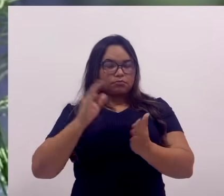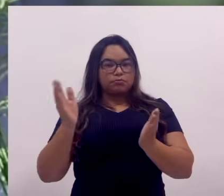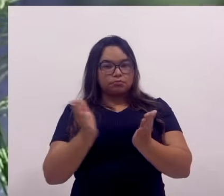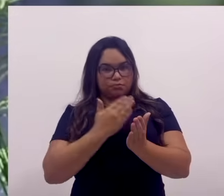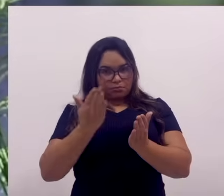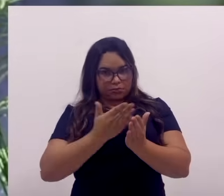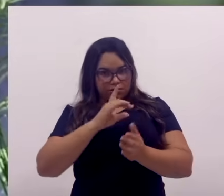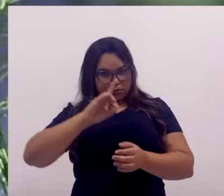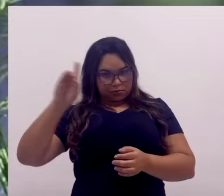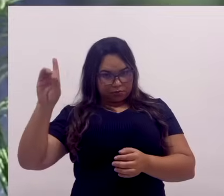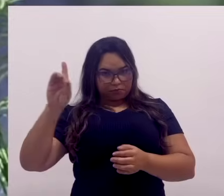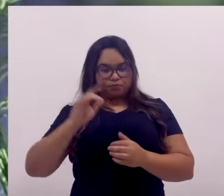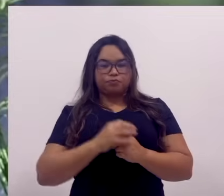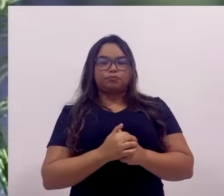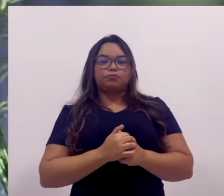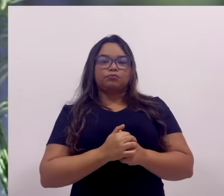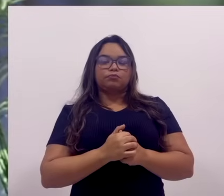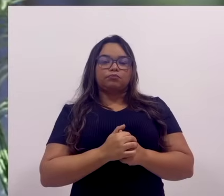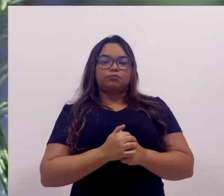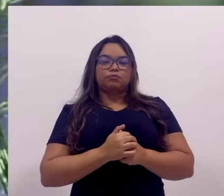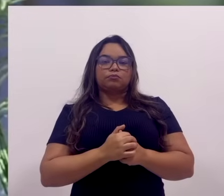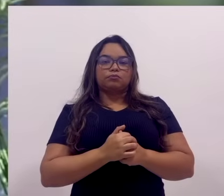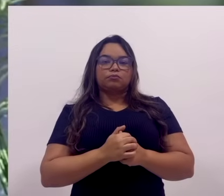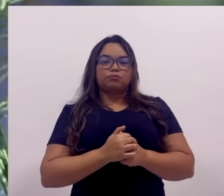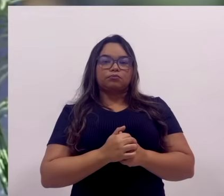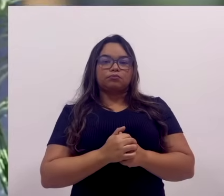E mandou 50 cópias,